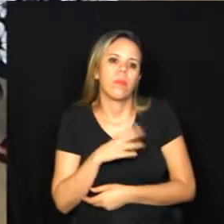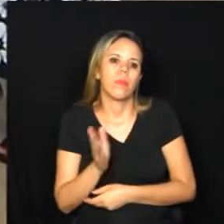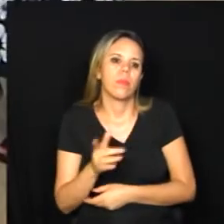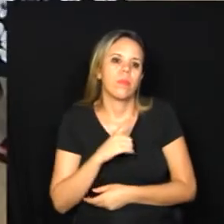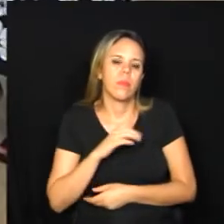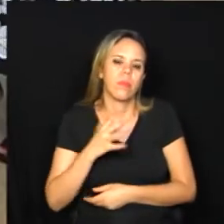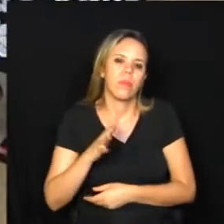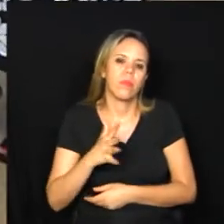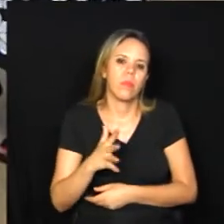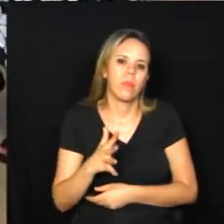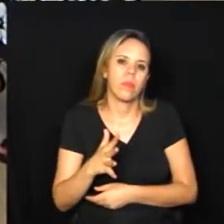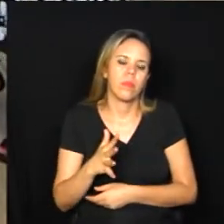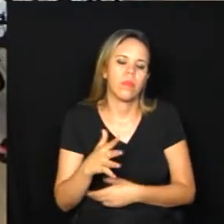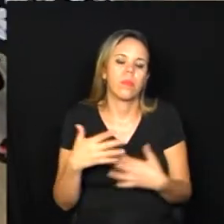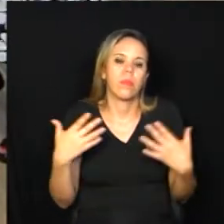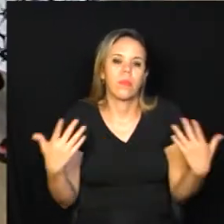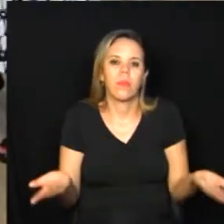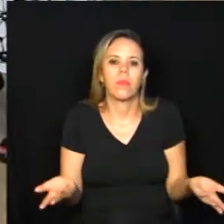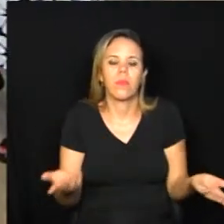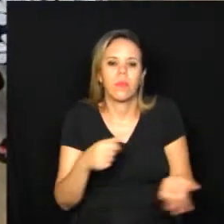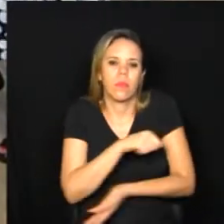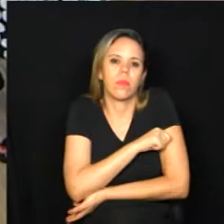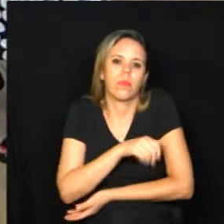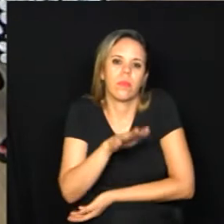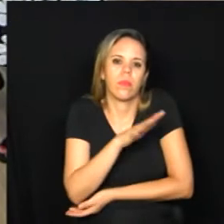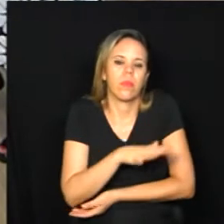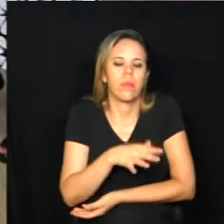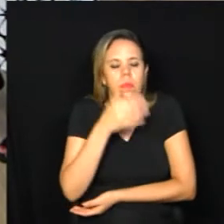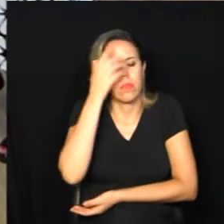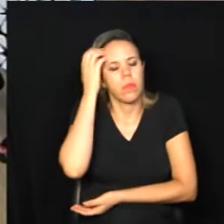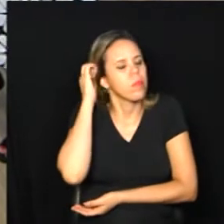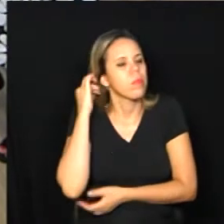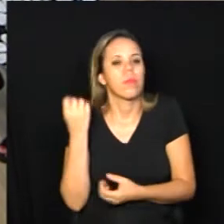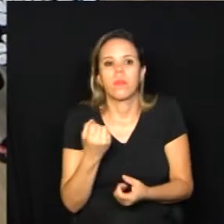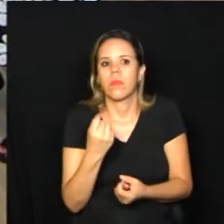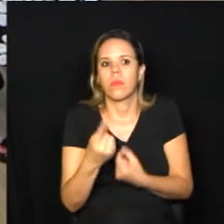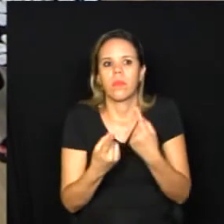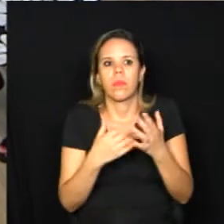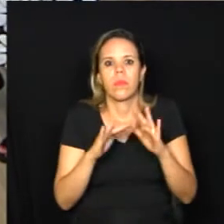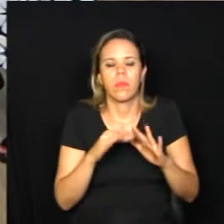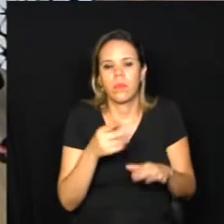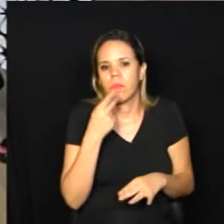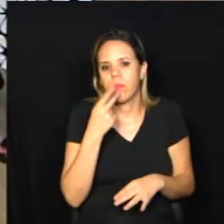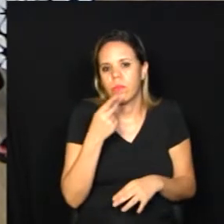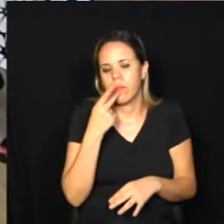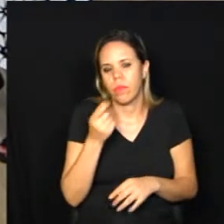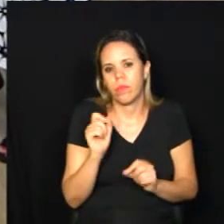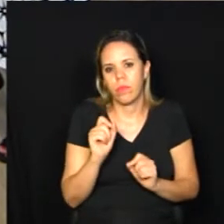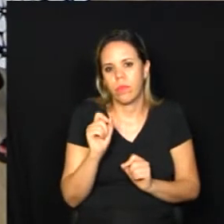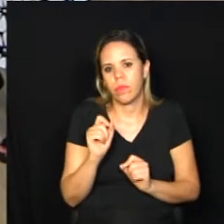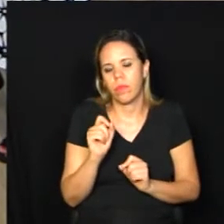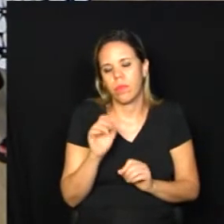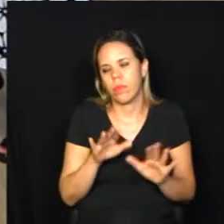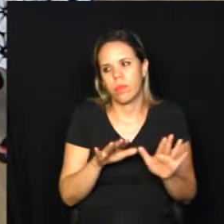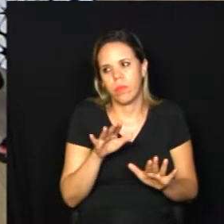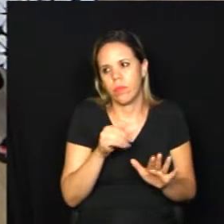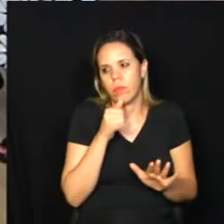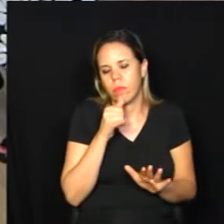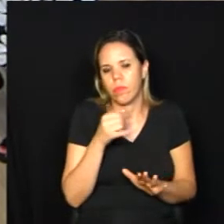aí mais ou menos como será. Os alunos, algumas escolas já falam, inclusive, Gabriel, de, por